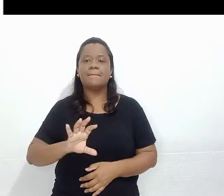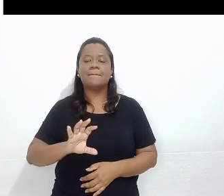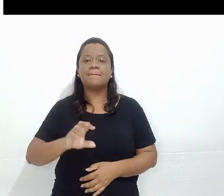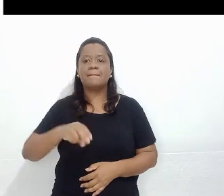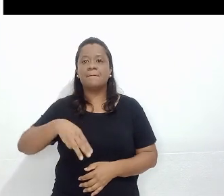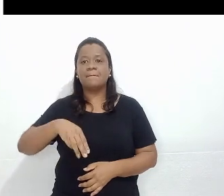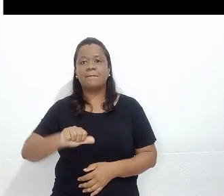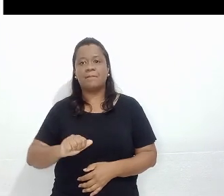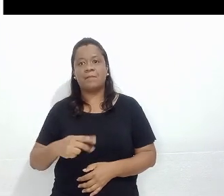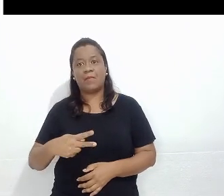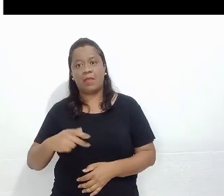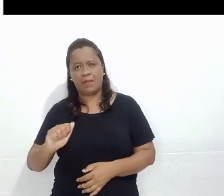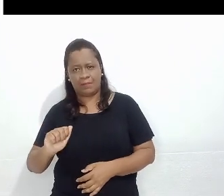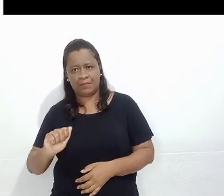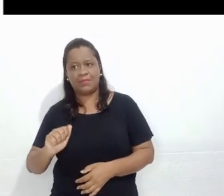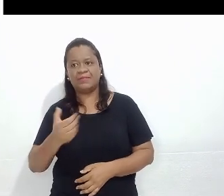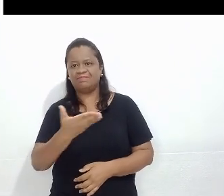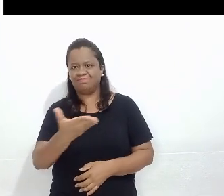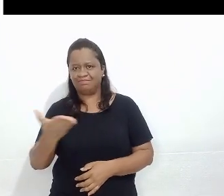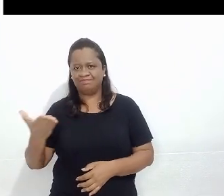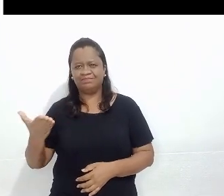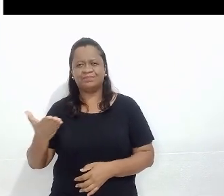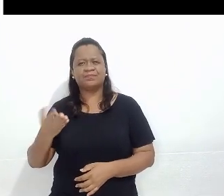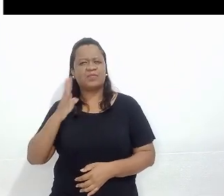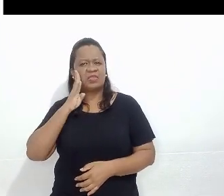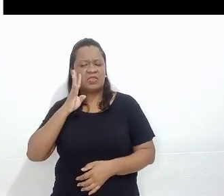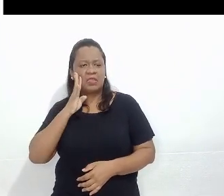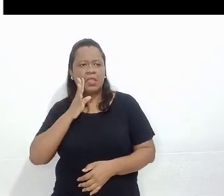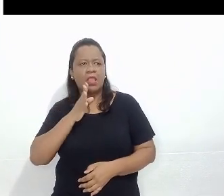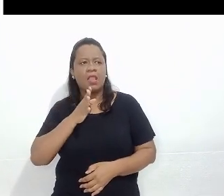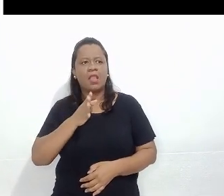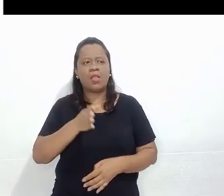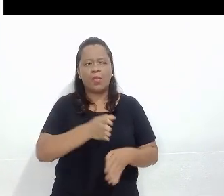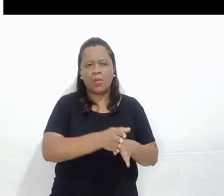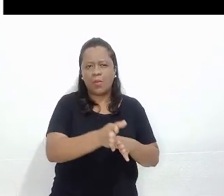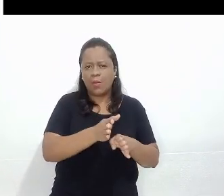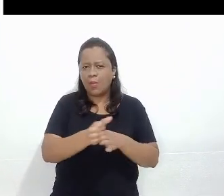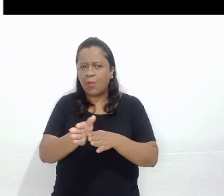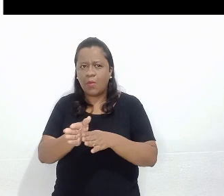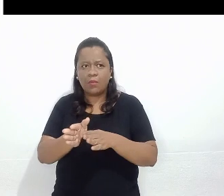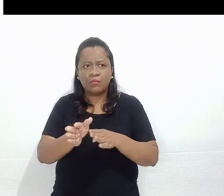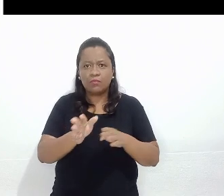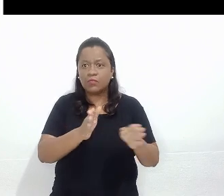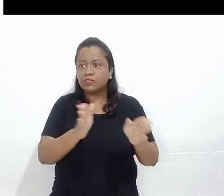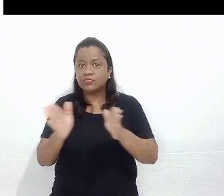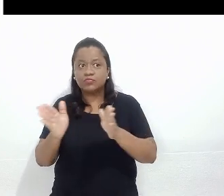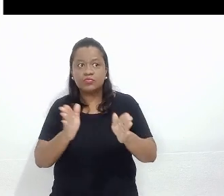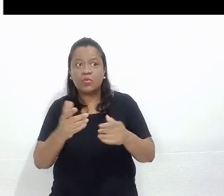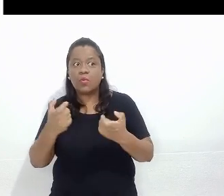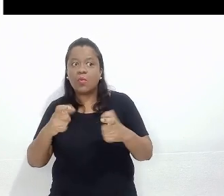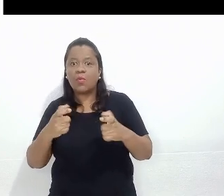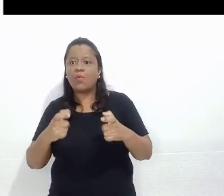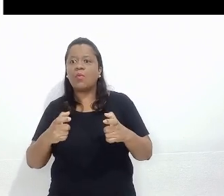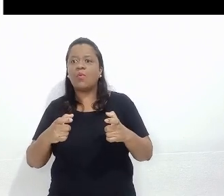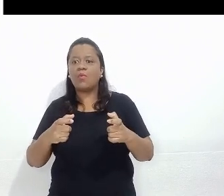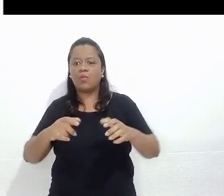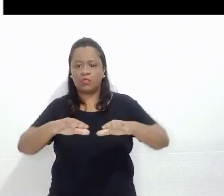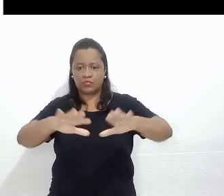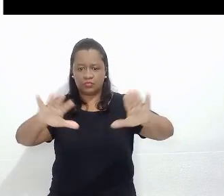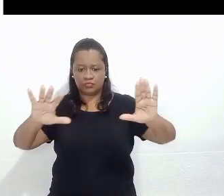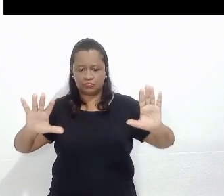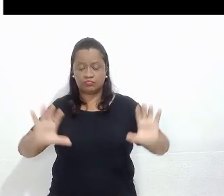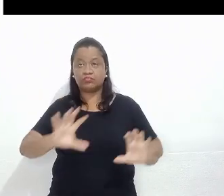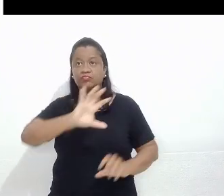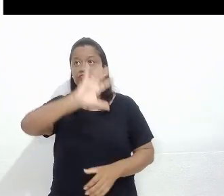muito bacana que orienta toda a equipe aonde as câmeras vão estar naquele dia, para as filmagens daquele dia,